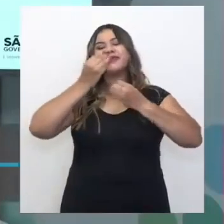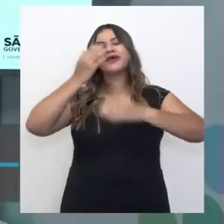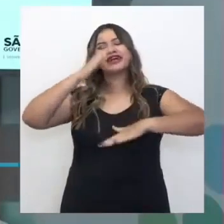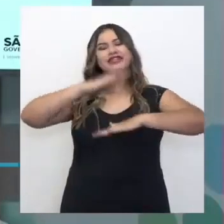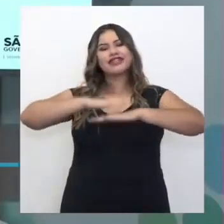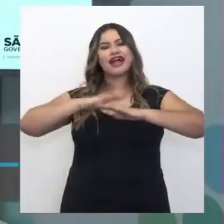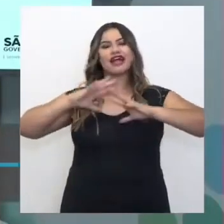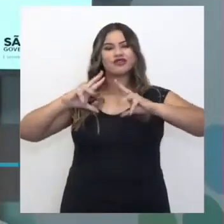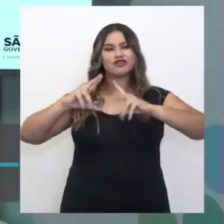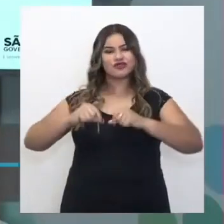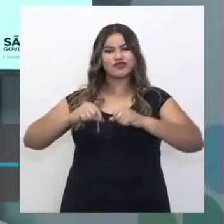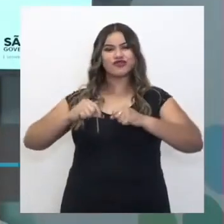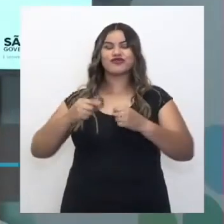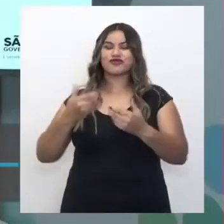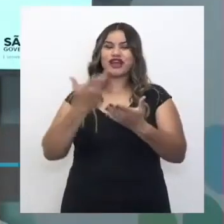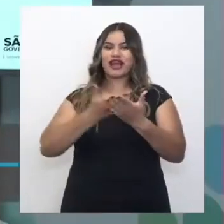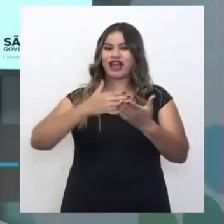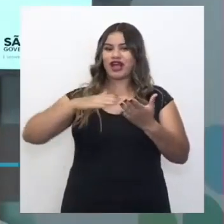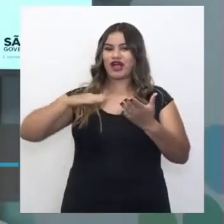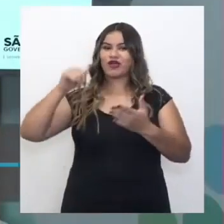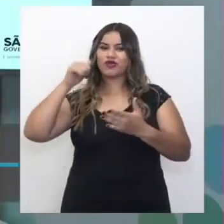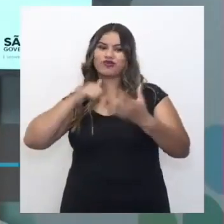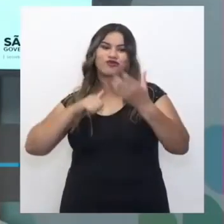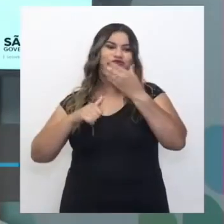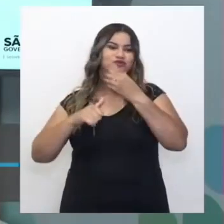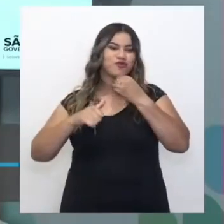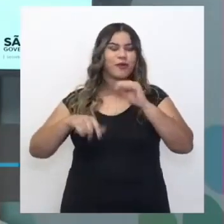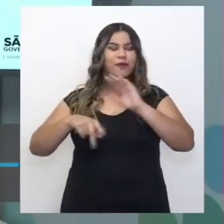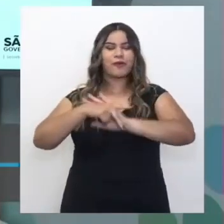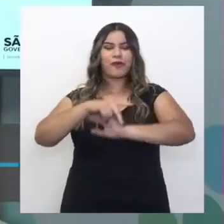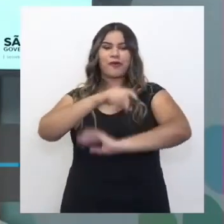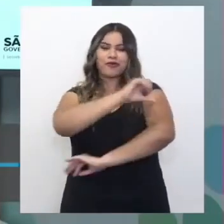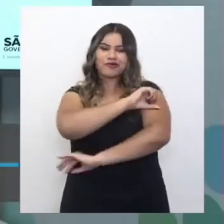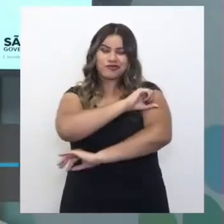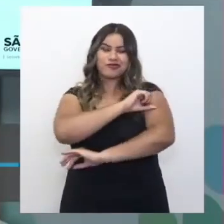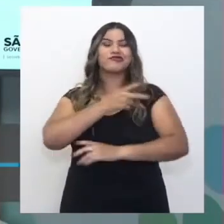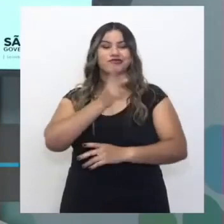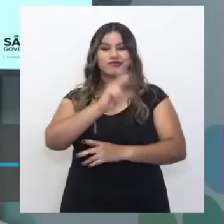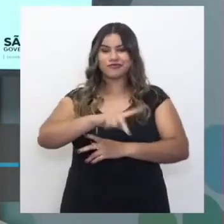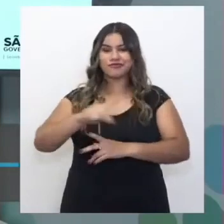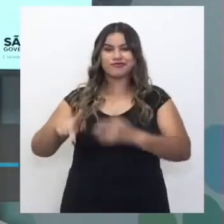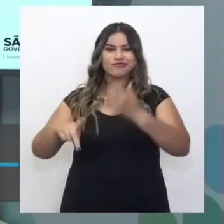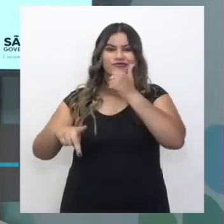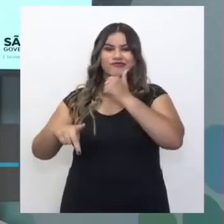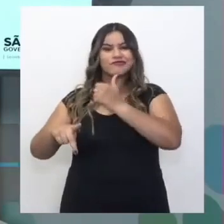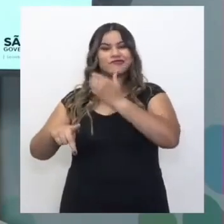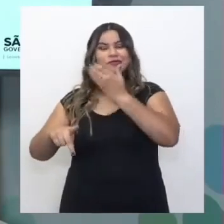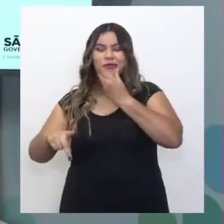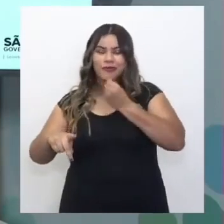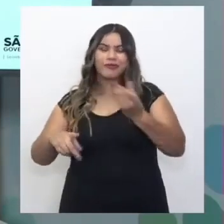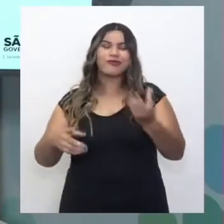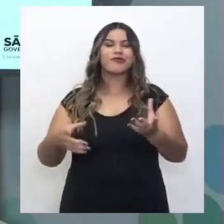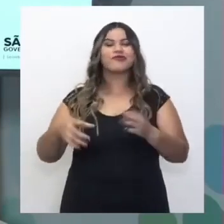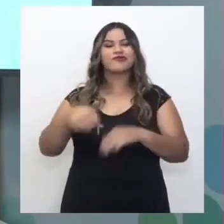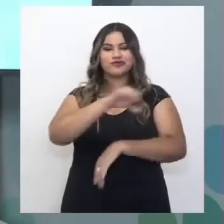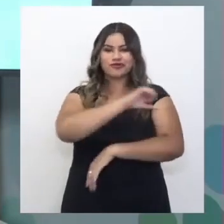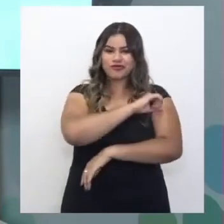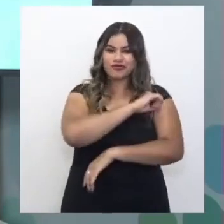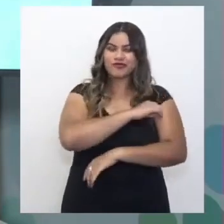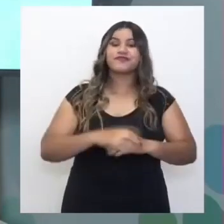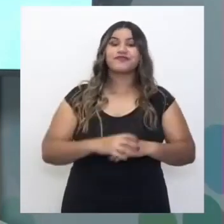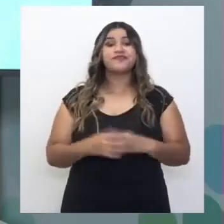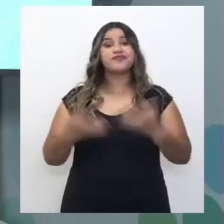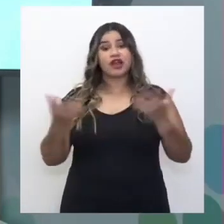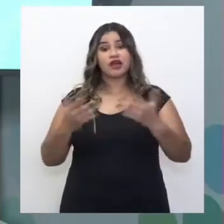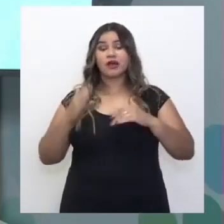né, alunos, alunas aí do nono ano, os professores e professoras. Né, nós vamos ter uma aula de retomada de uma habilidade do